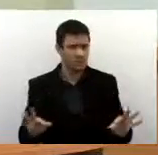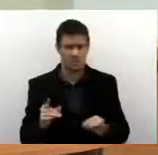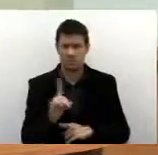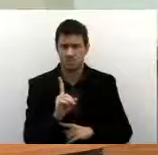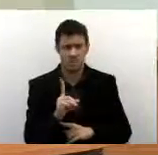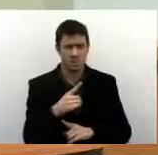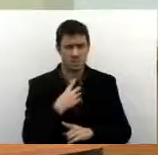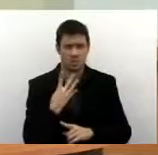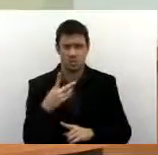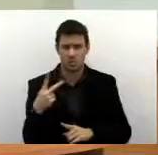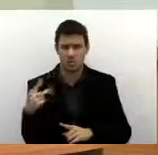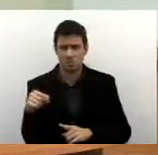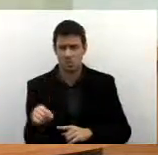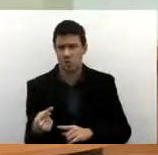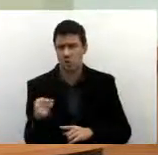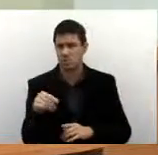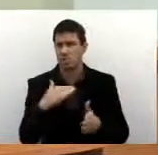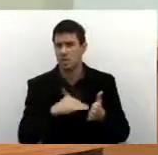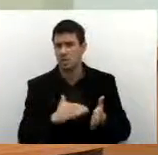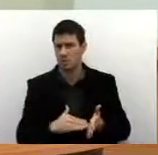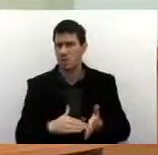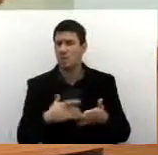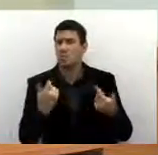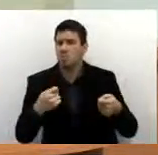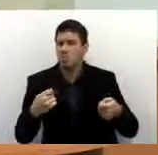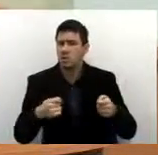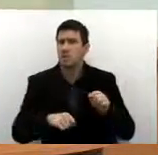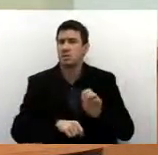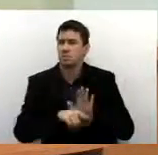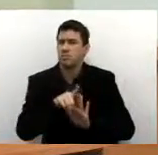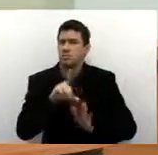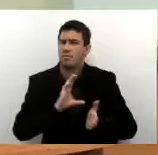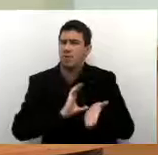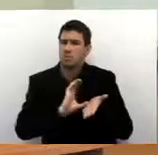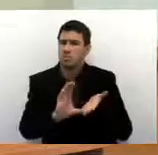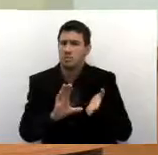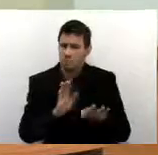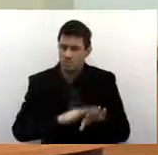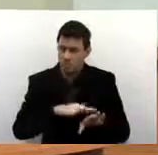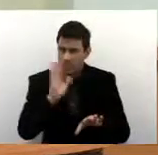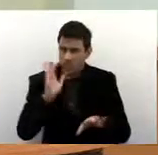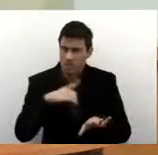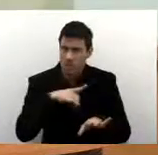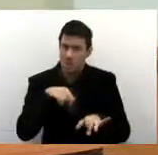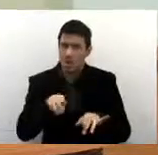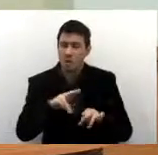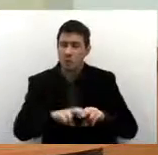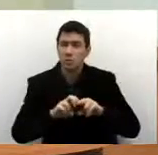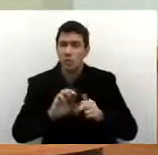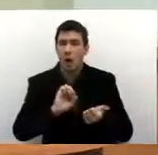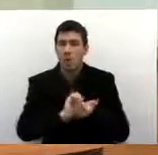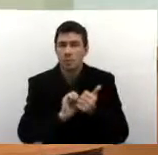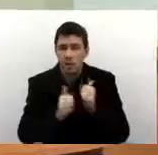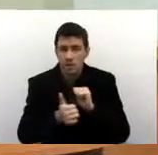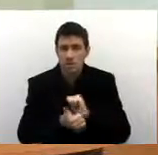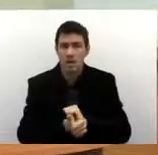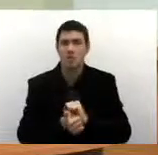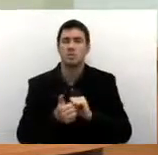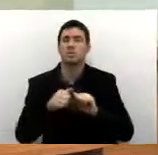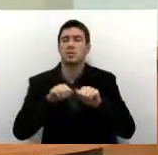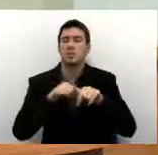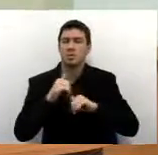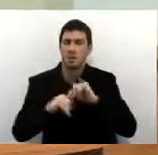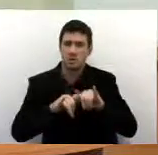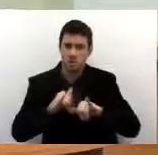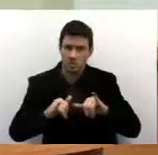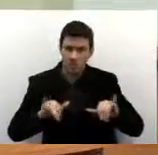E a secretaria precisa do investimento maior, que é para modernização. Está se atualizando, está dinamizando